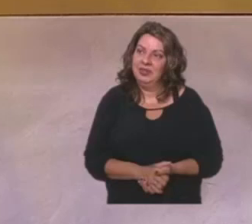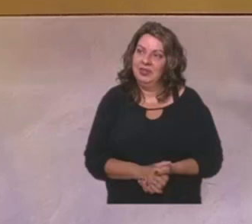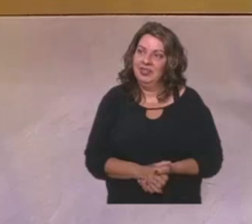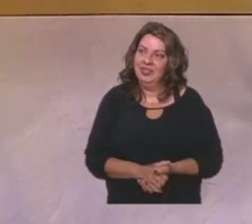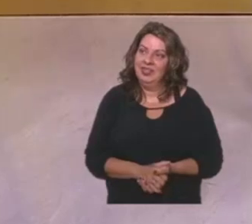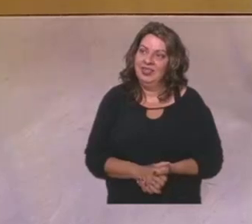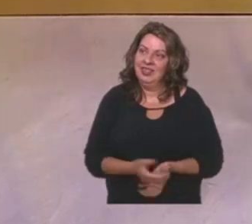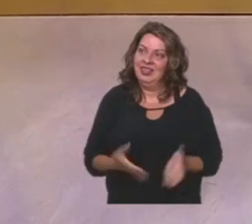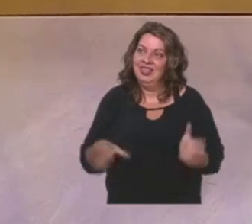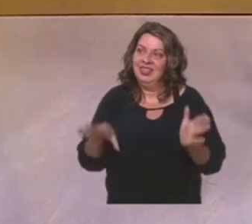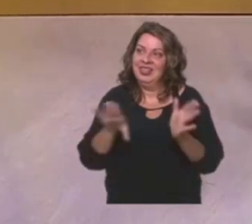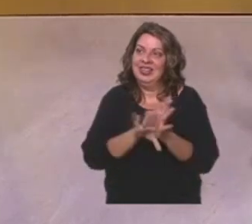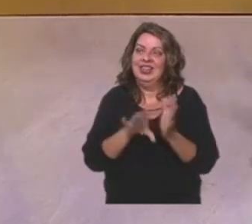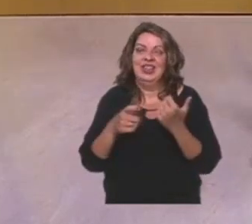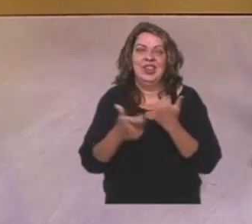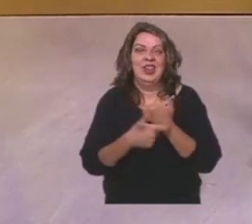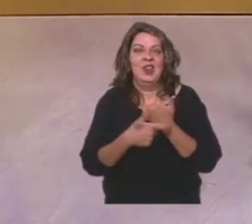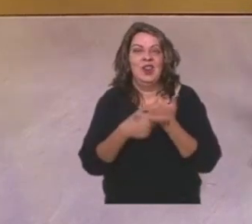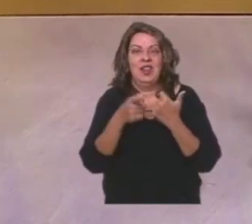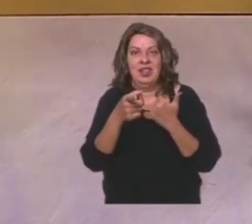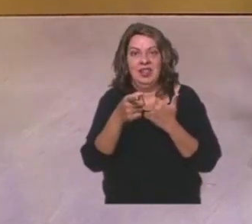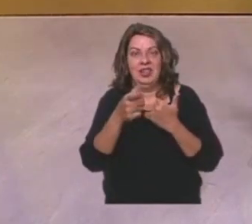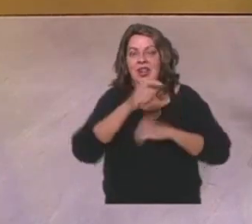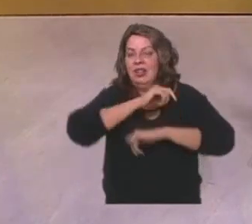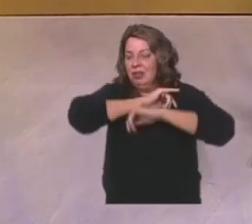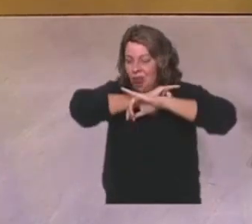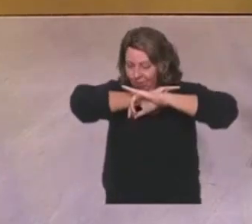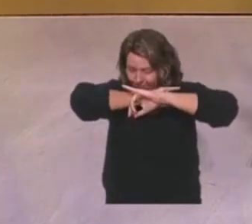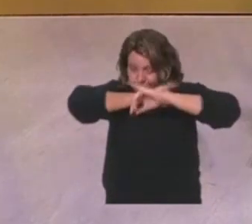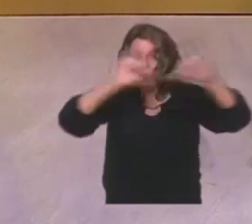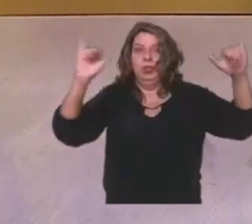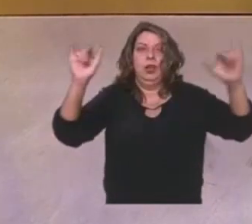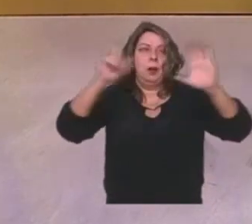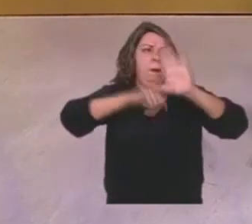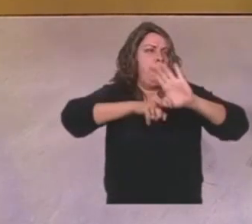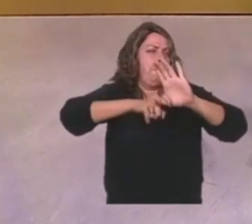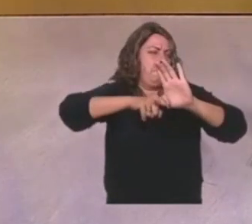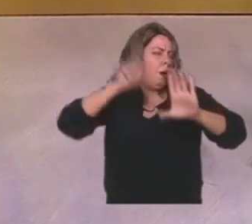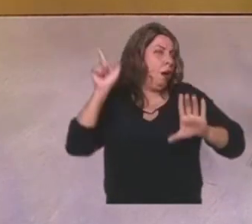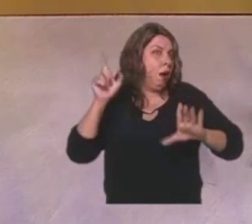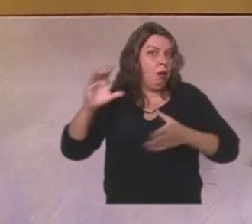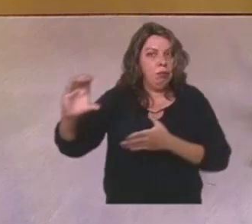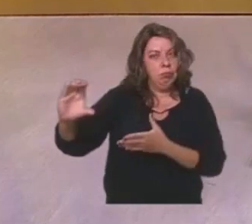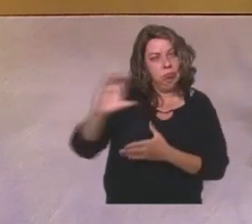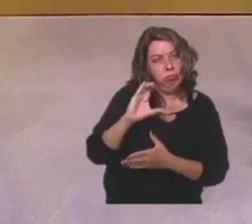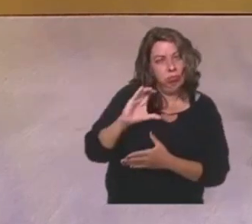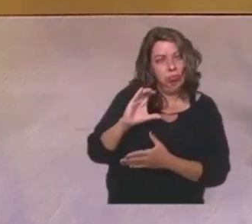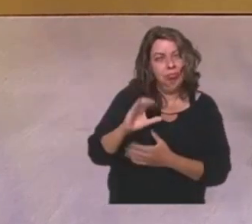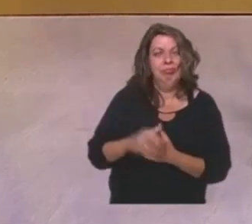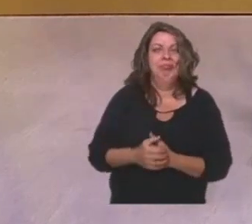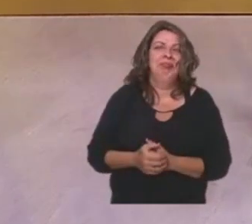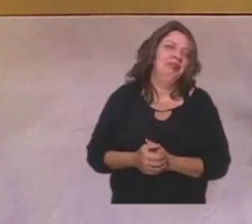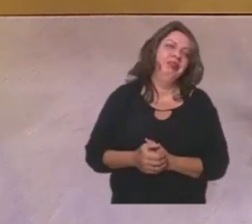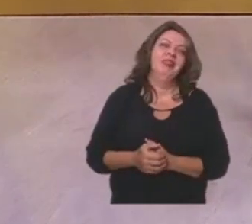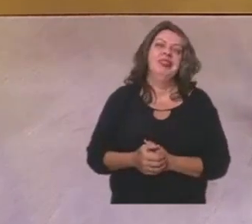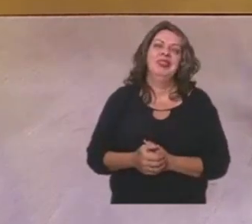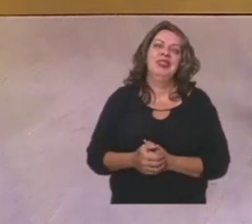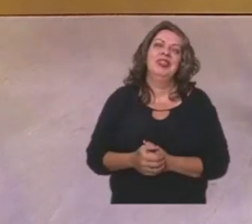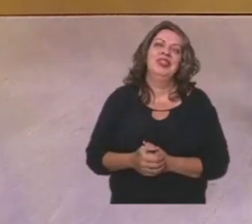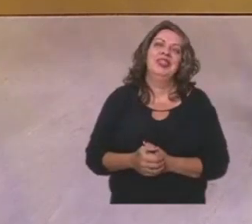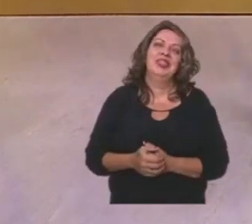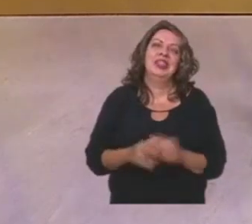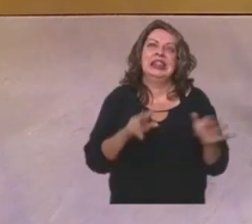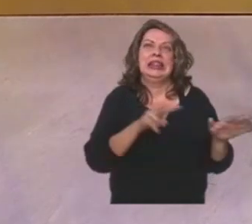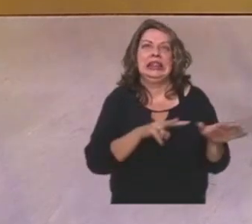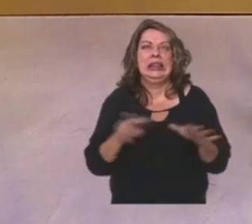ó, chegou a hora de você proclamar a sua independência com o Cajucap. Já imaginou? Tenho certeza que